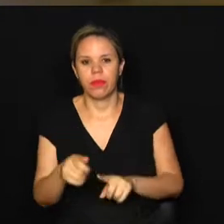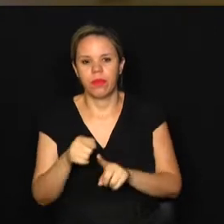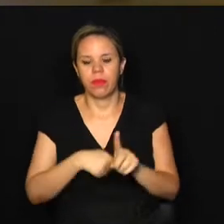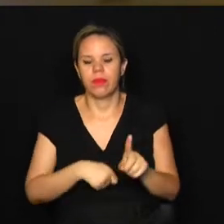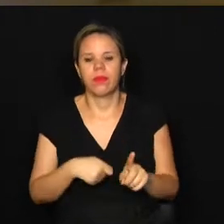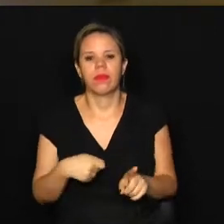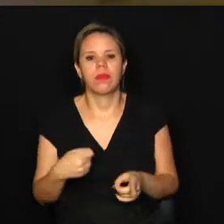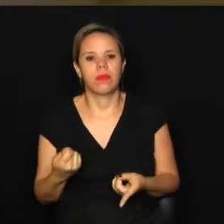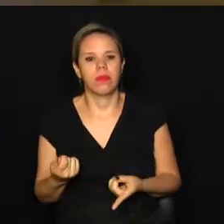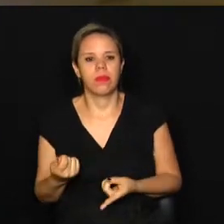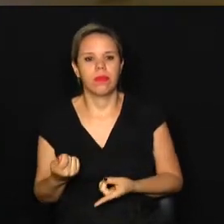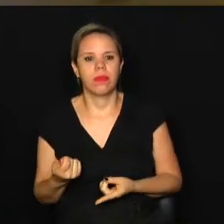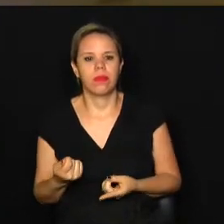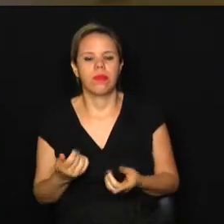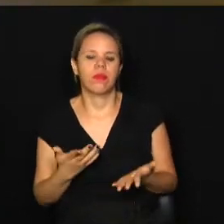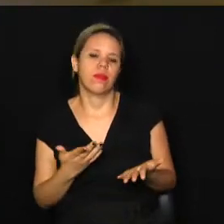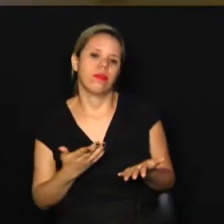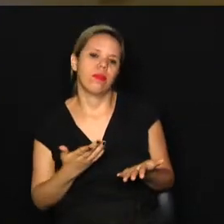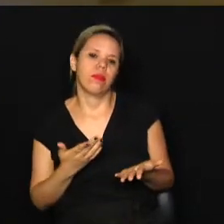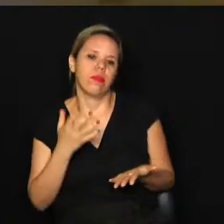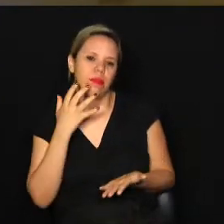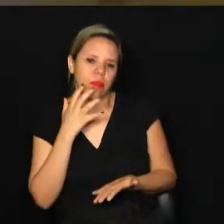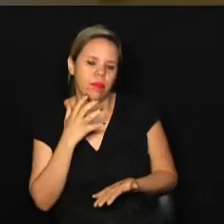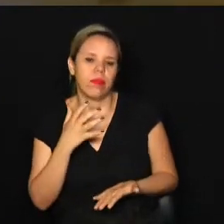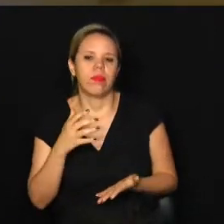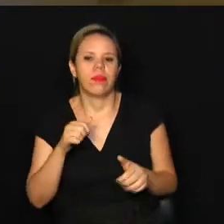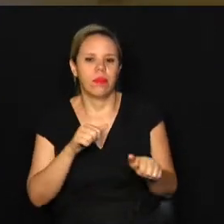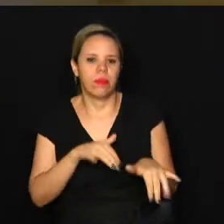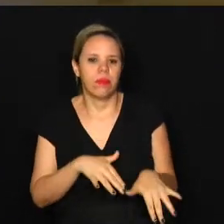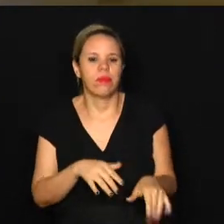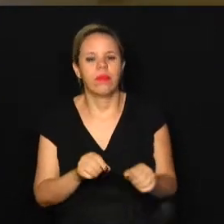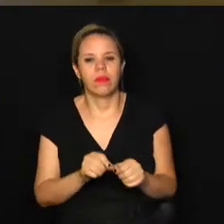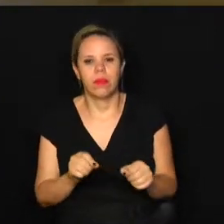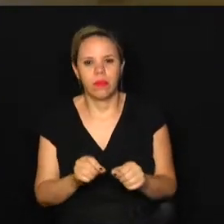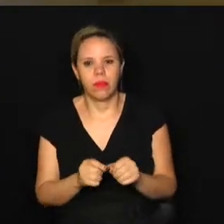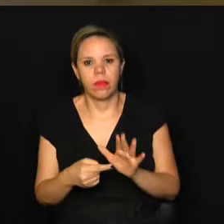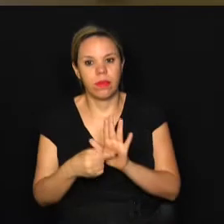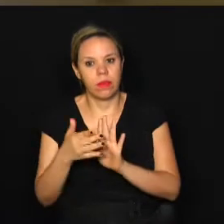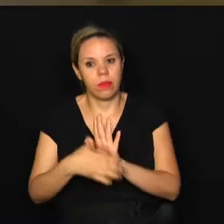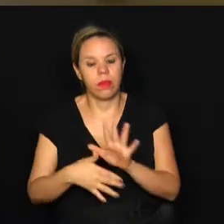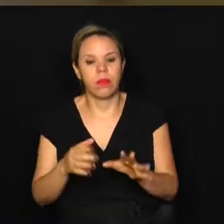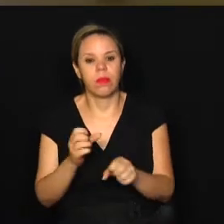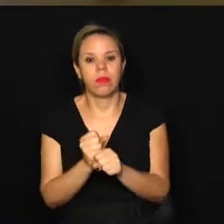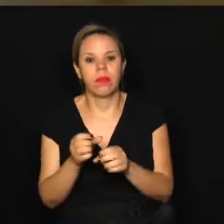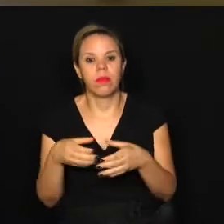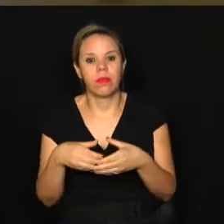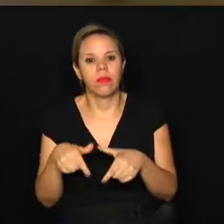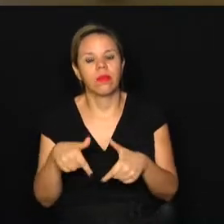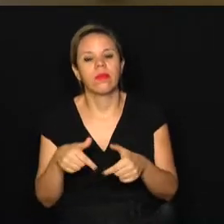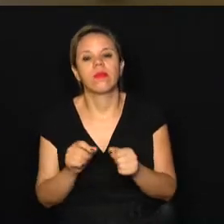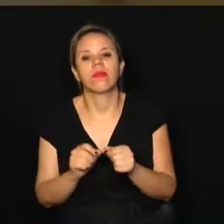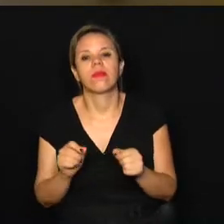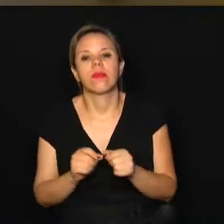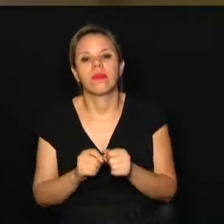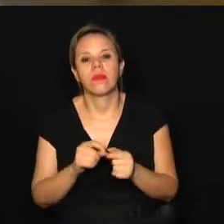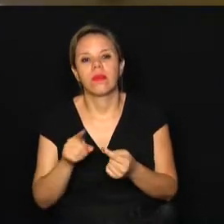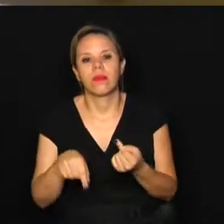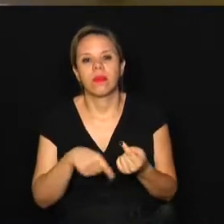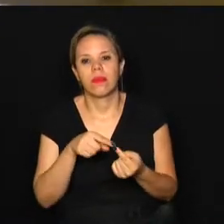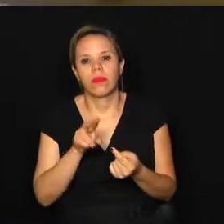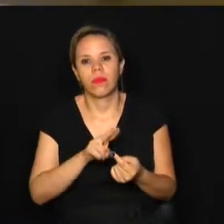fevereiro, o Executivo tem que prestar contas aqui na Câmara, na Comissão de Finanças e Orçamento, das metas